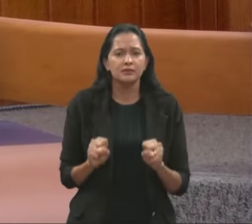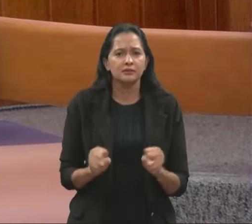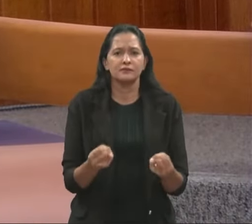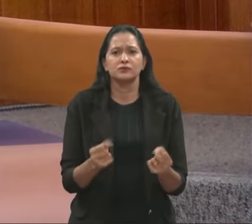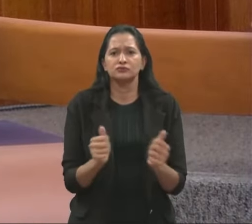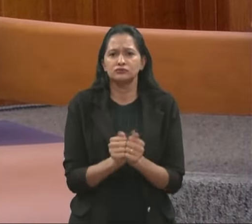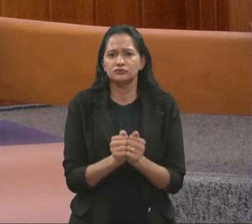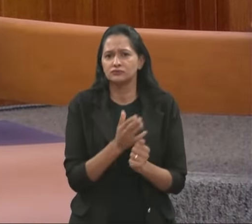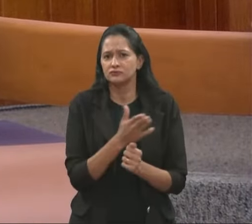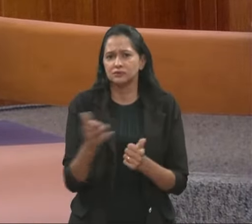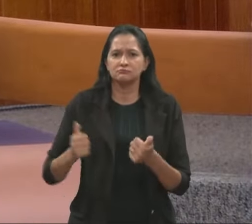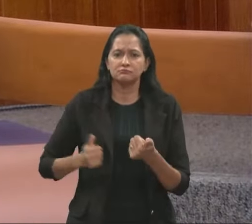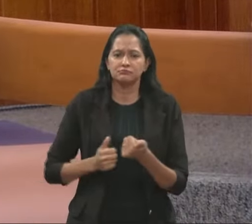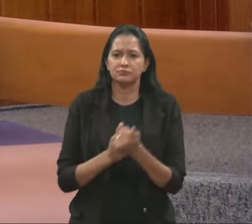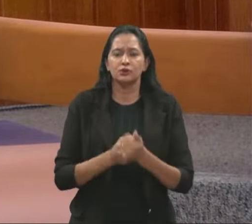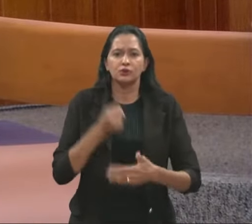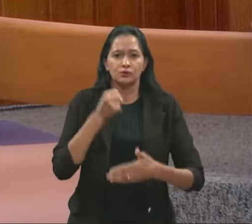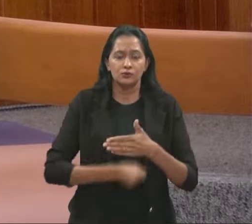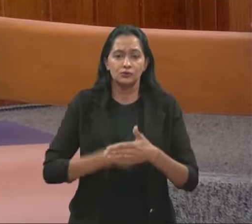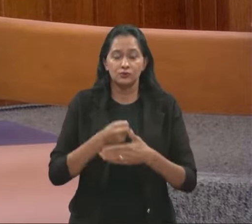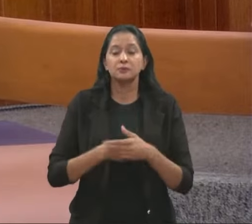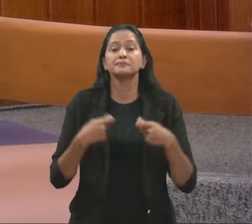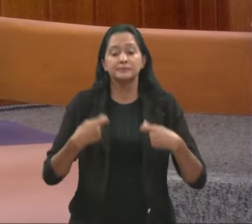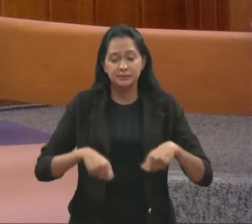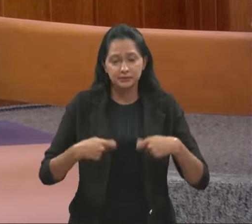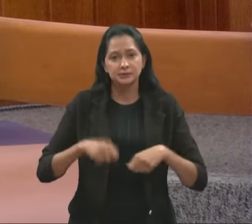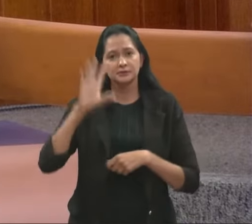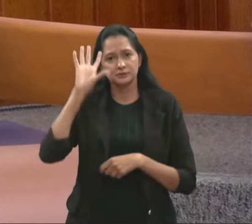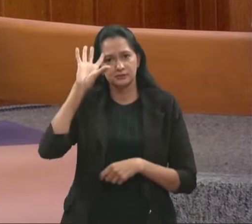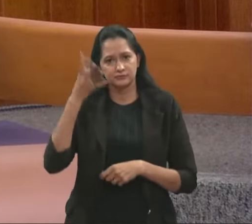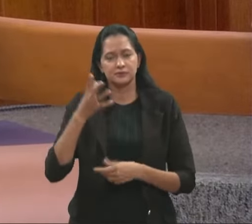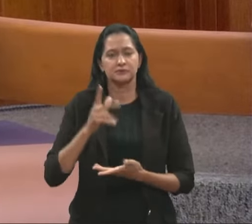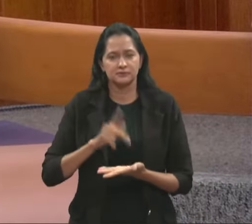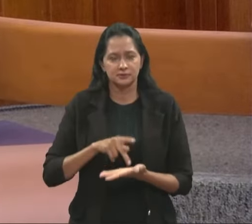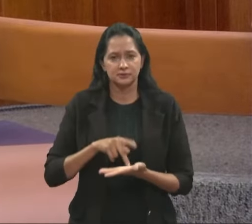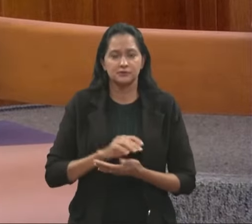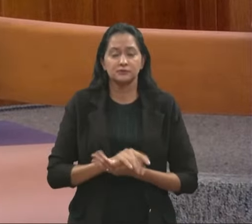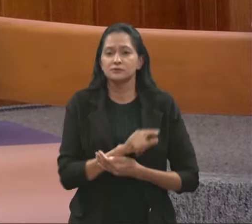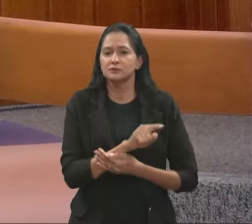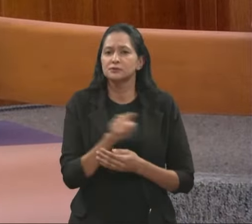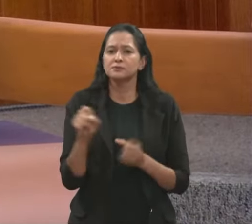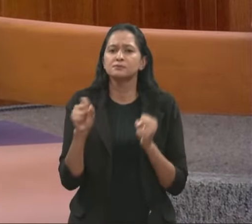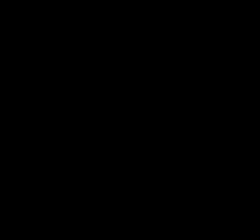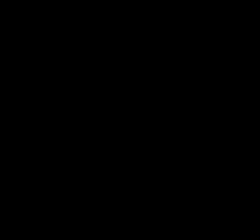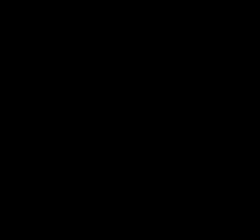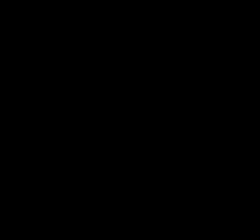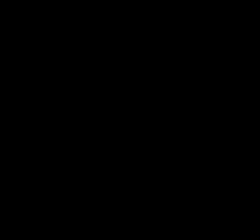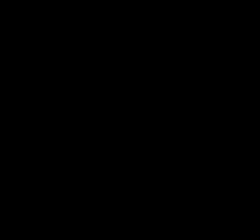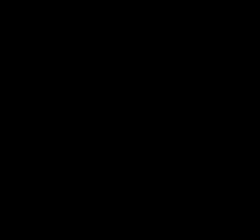vocês. Agora temos é que resolver. Vocês podem ter certeza.